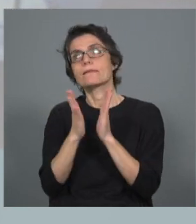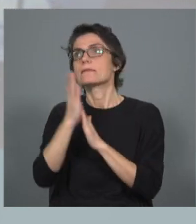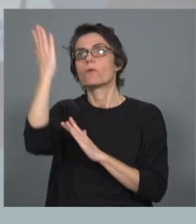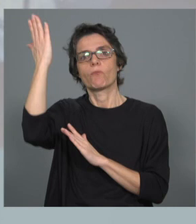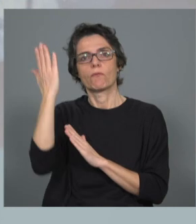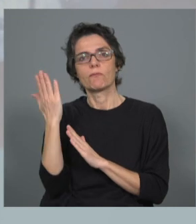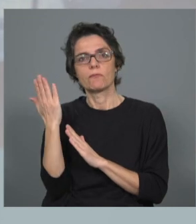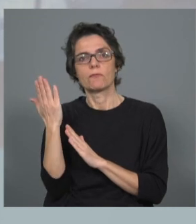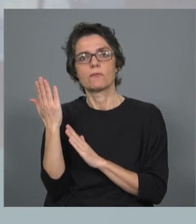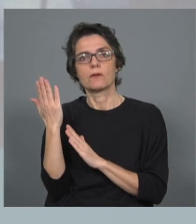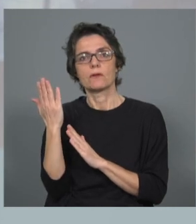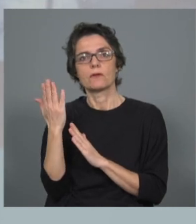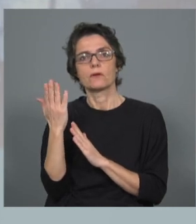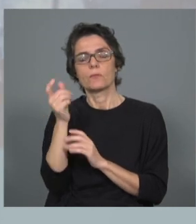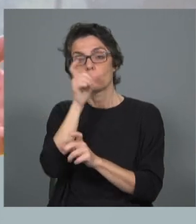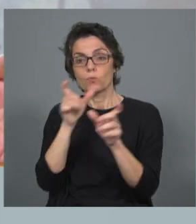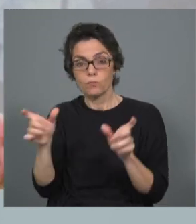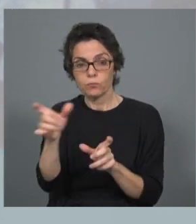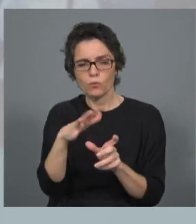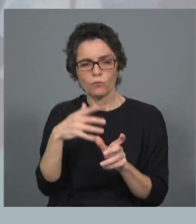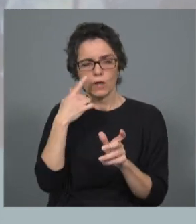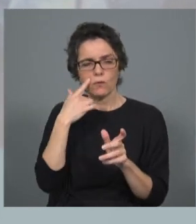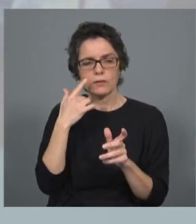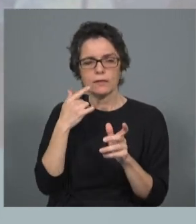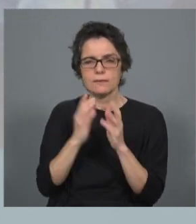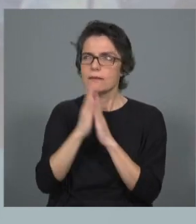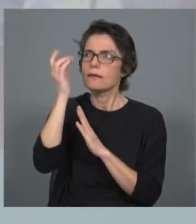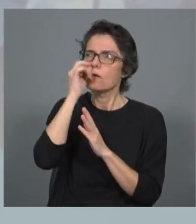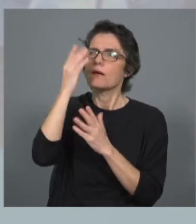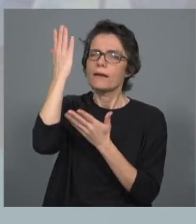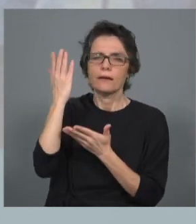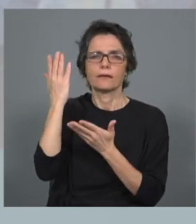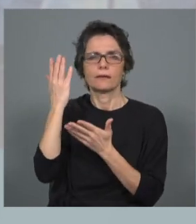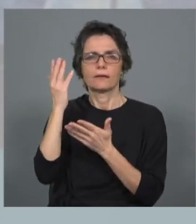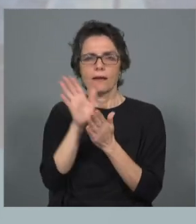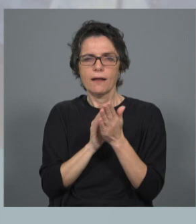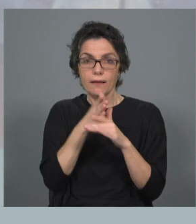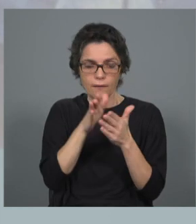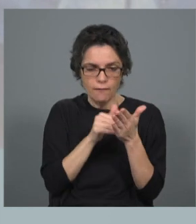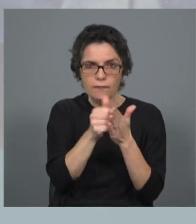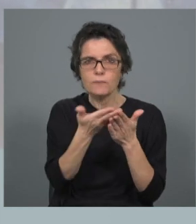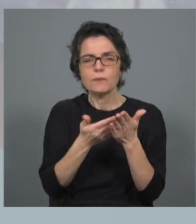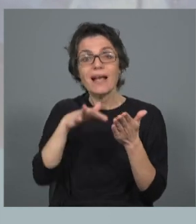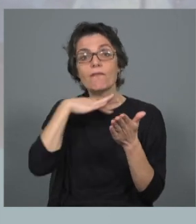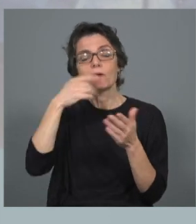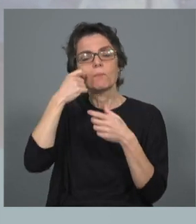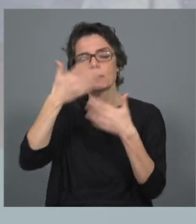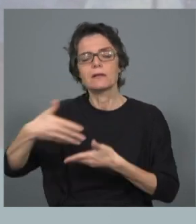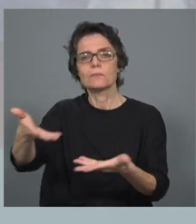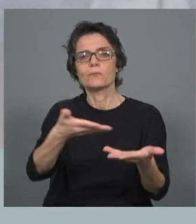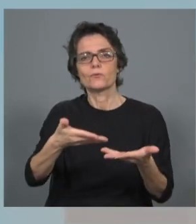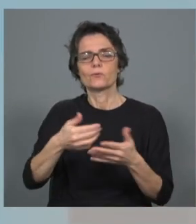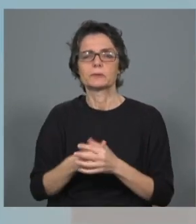Deus, do próprio povo à luz de Deus, e hoje podíamos dizer de interpretação da família humana diante de Deus.